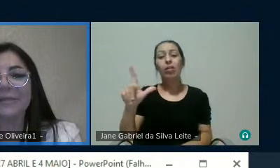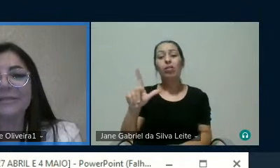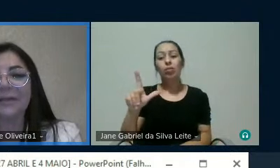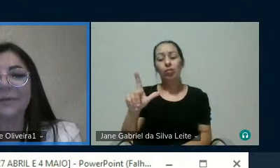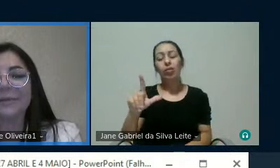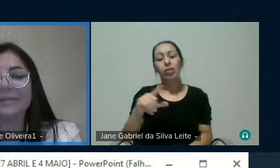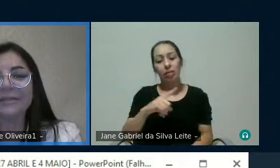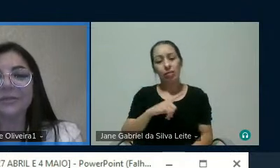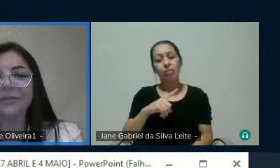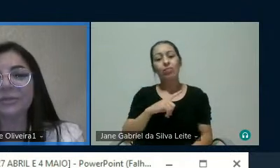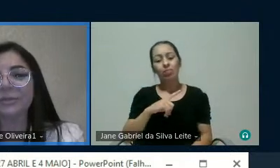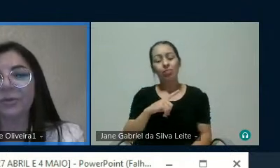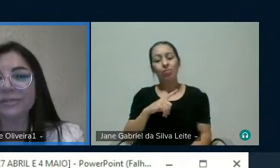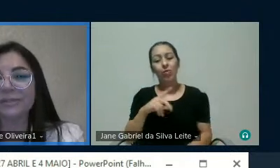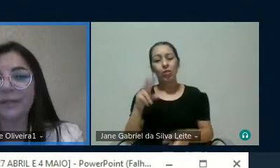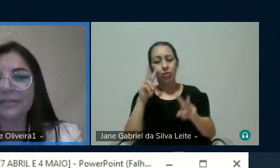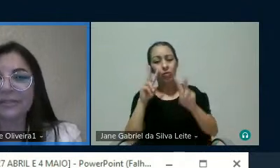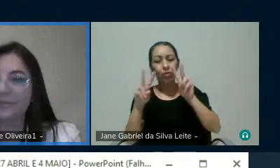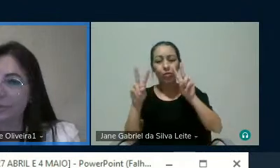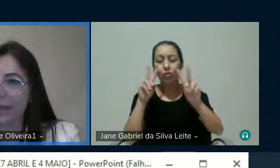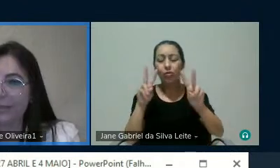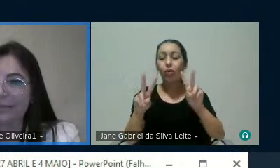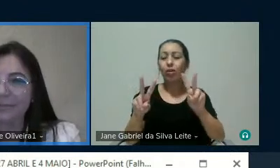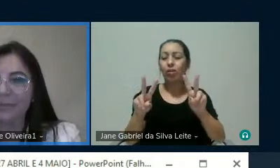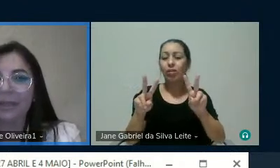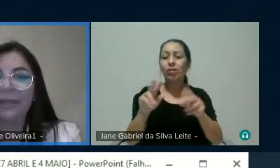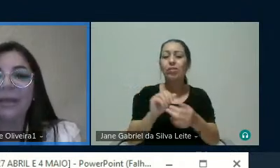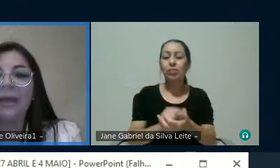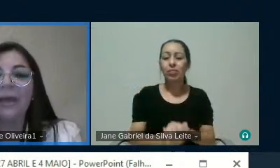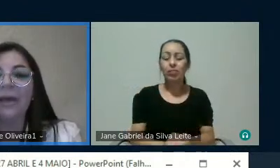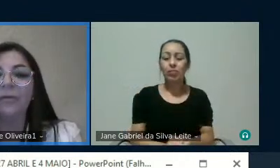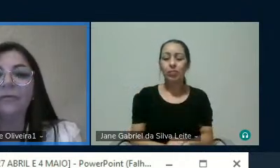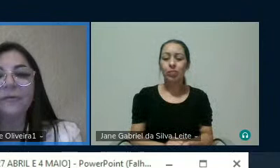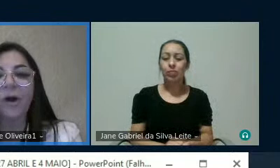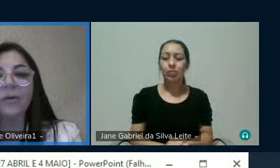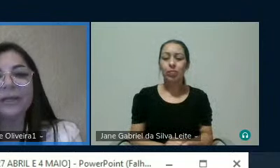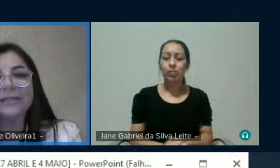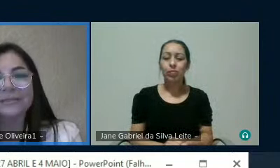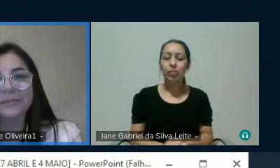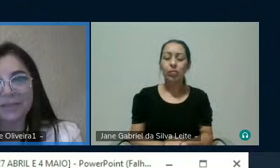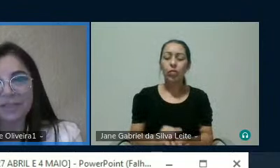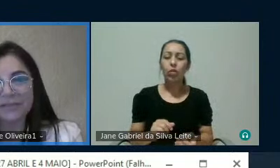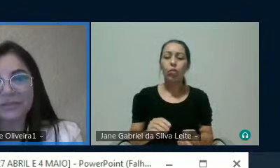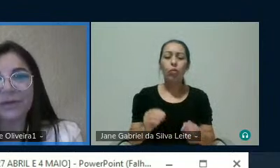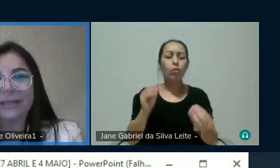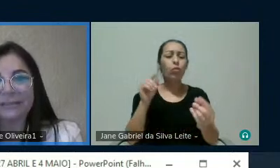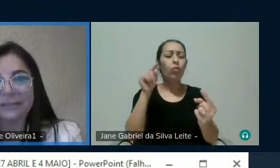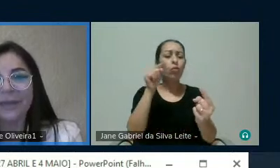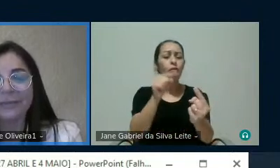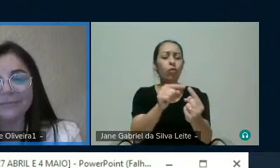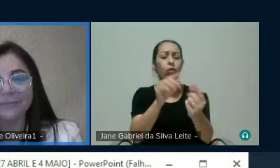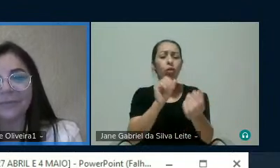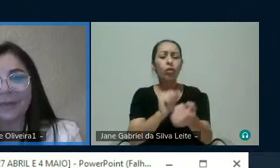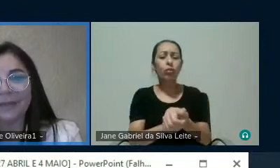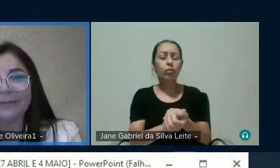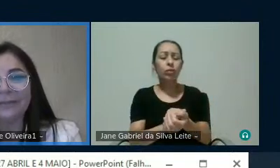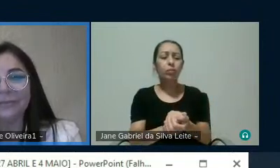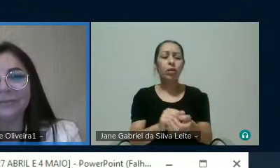trazem a representação do surdo com as experiências visuais. O foco é nas imagens visuais